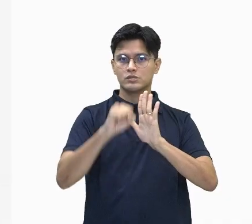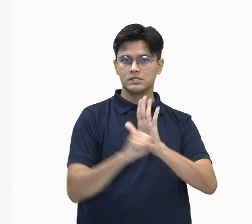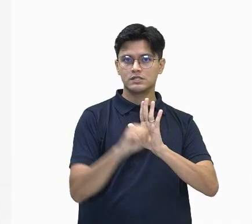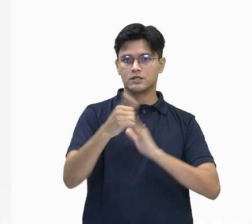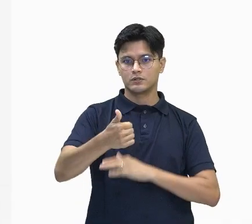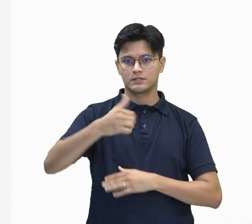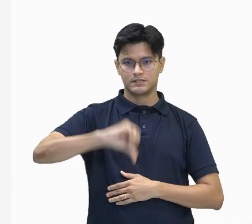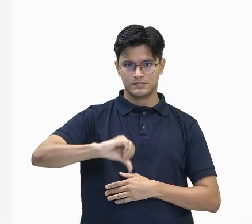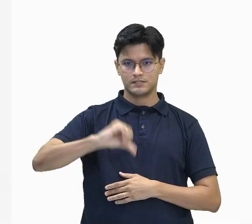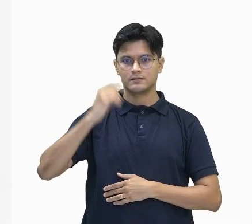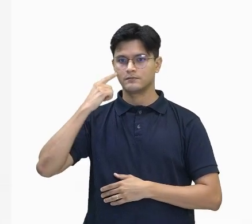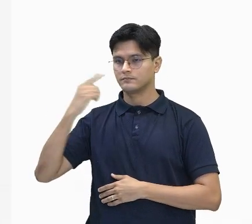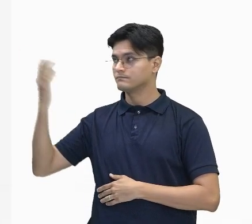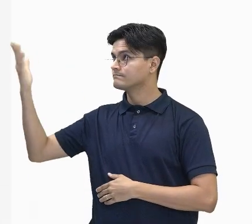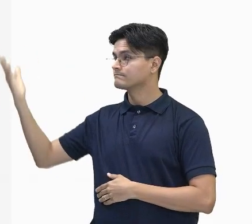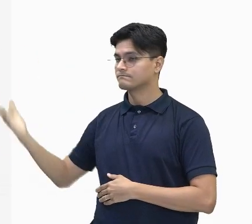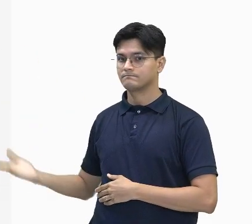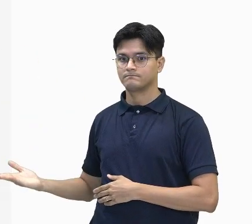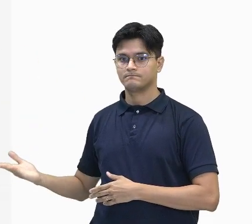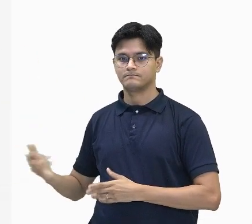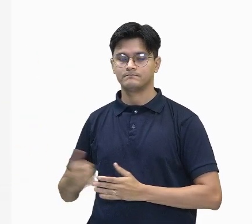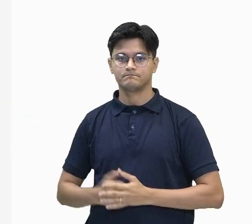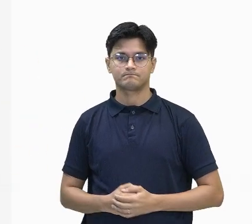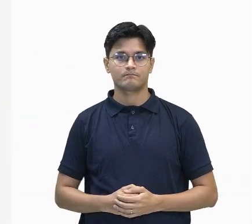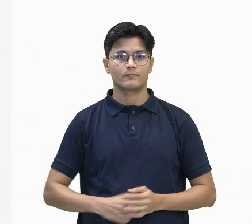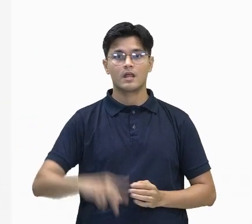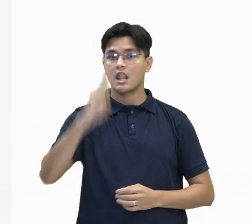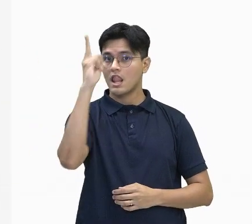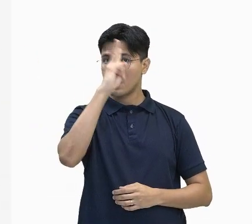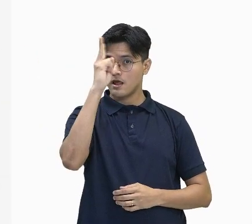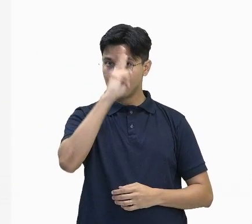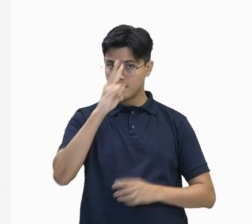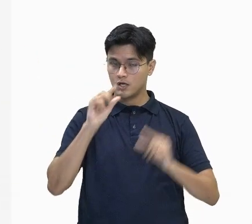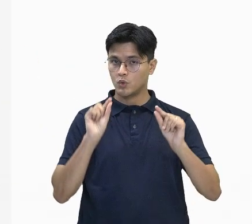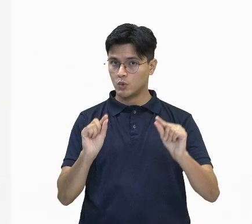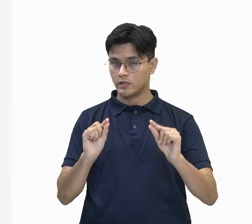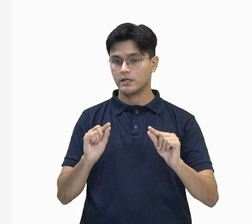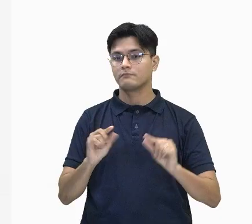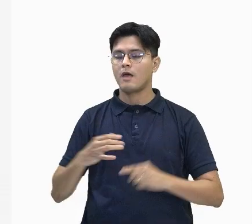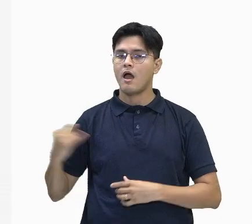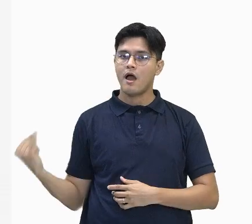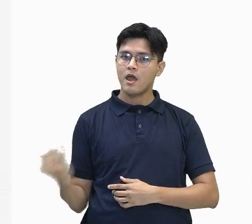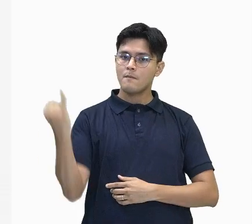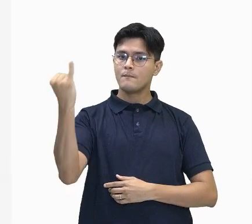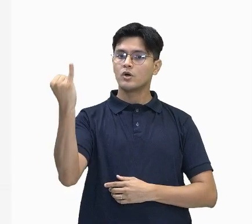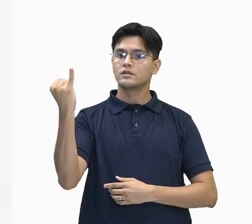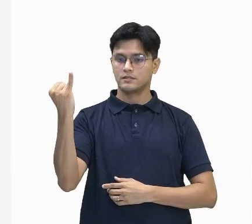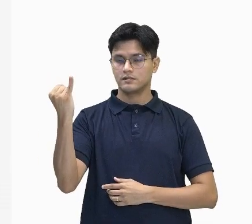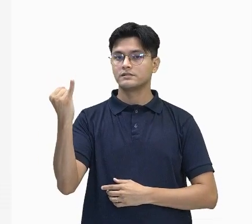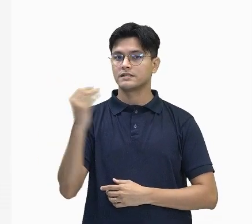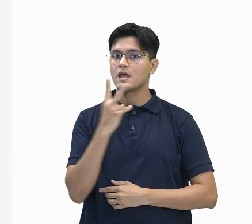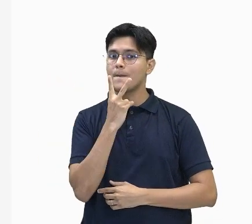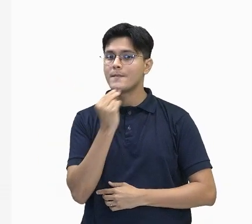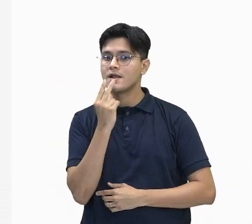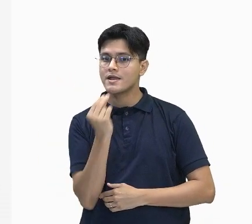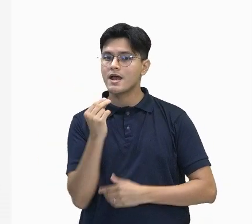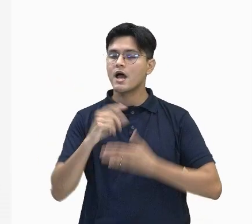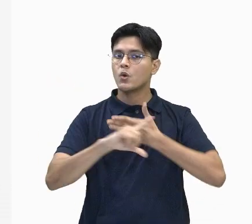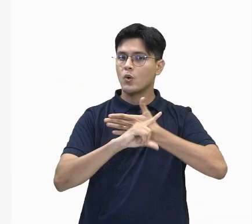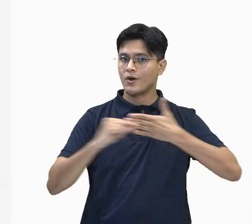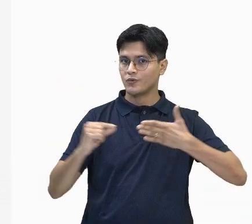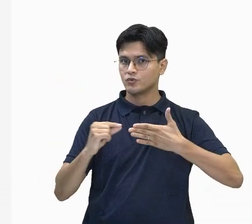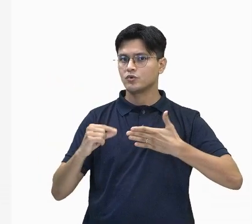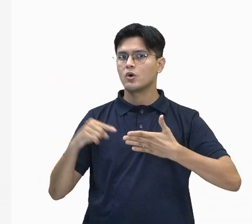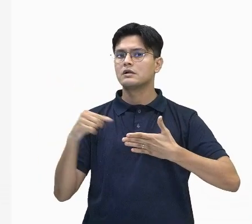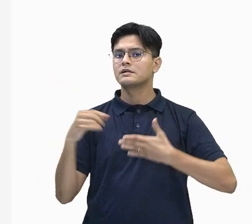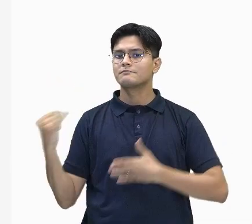realismo literário brasileiro. Lembrando a você da importância, da relevância de Machado de Assis, né?